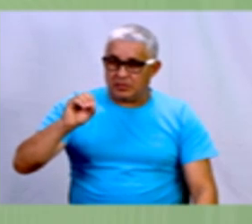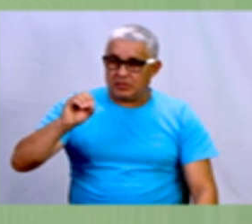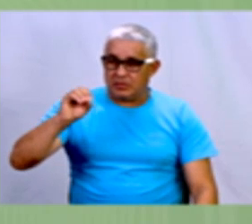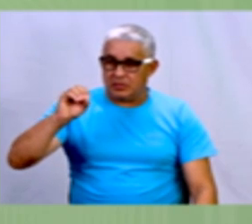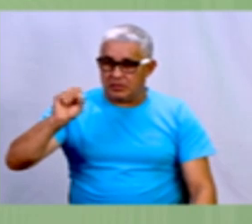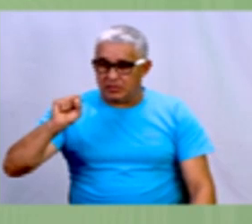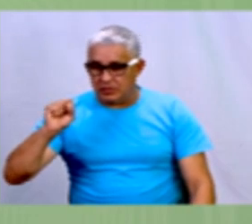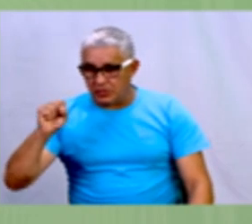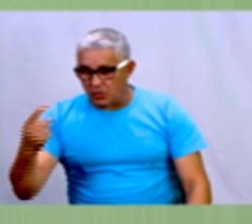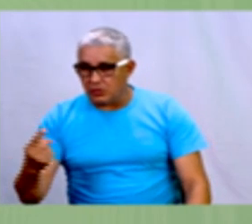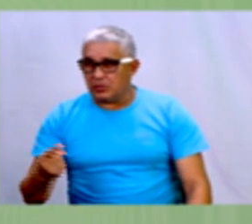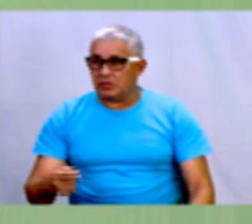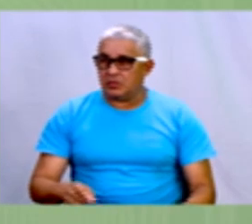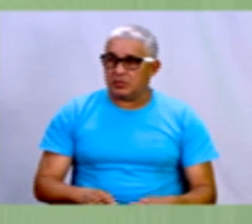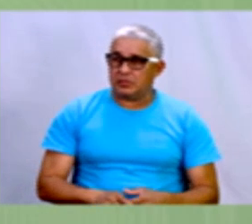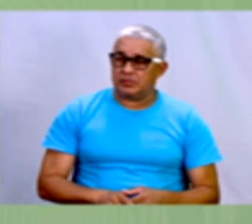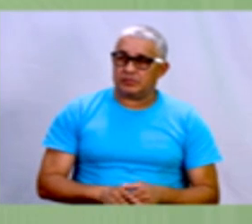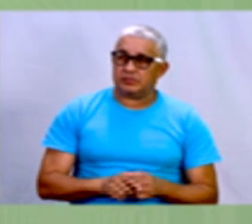0,02 vezes